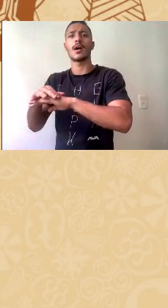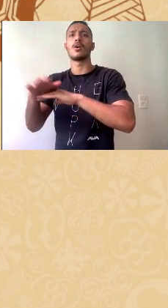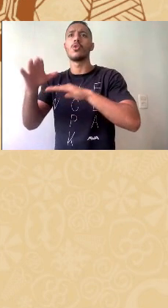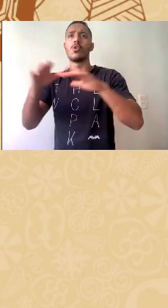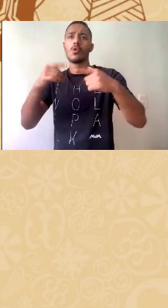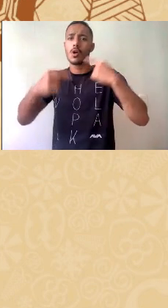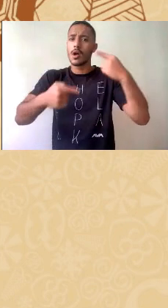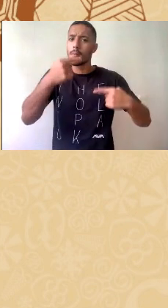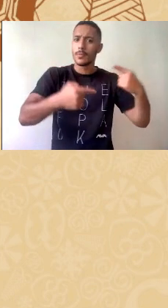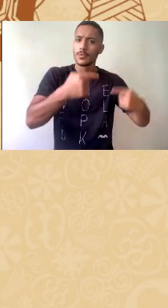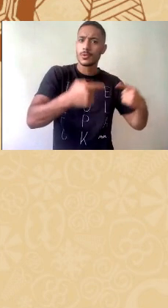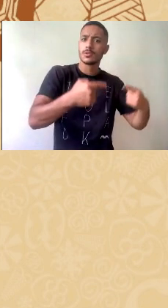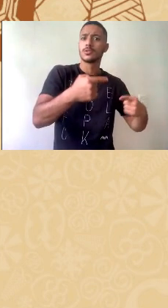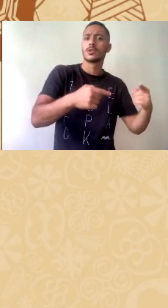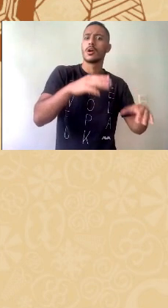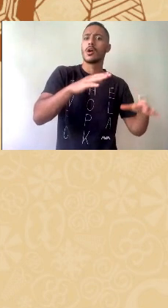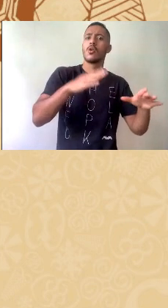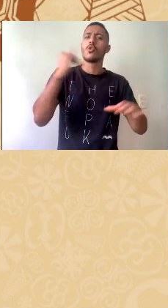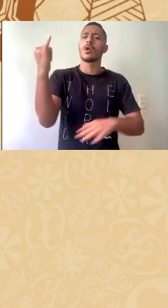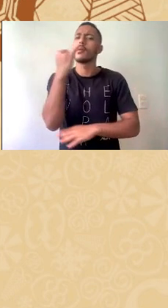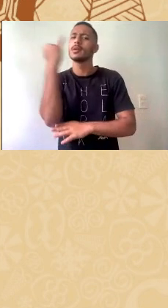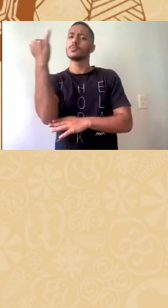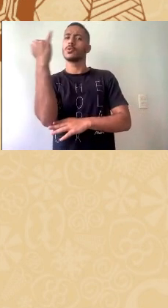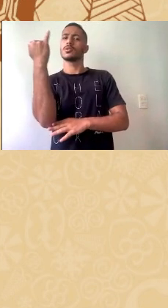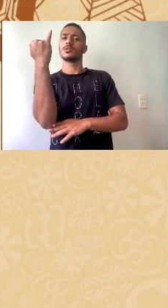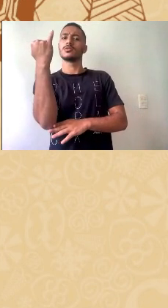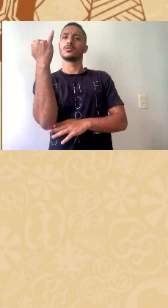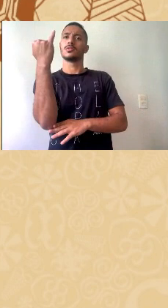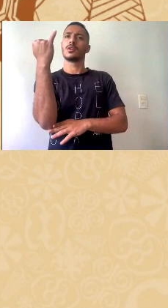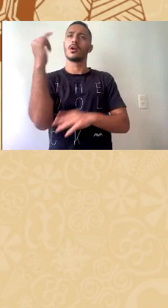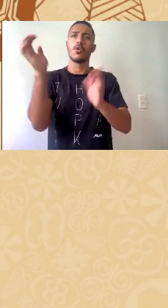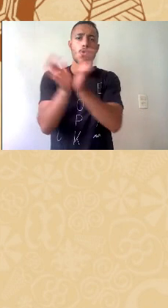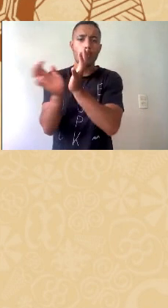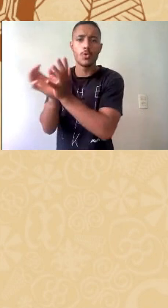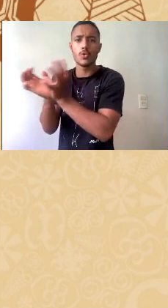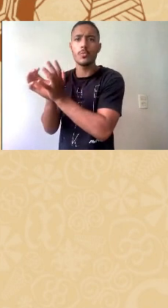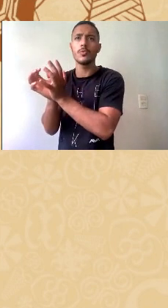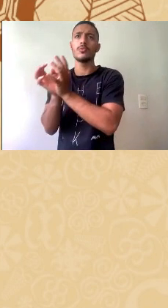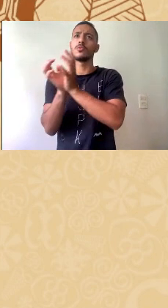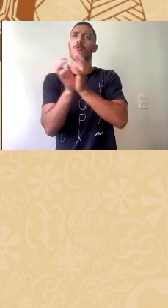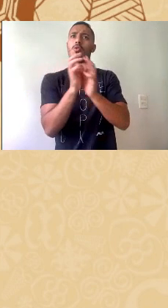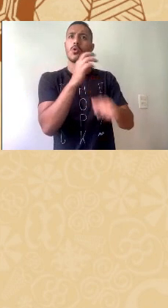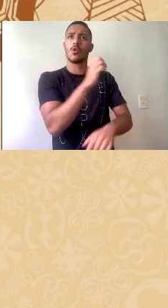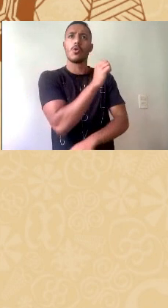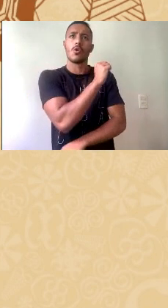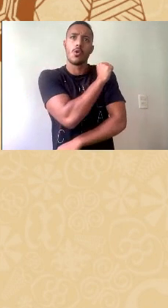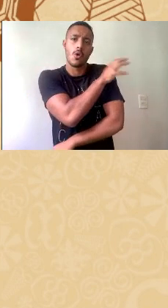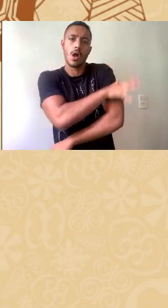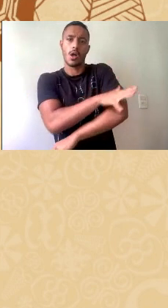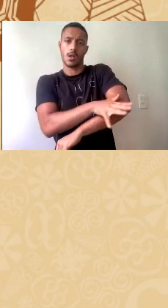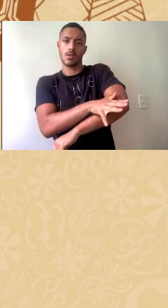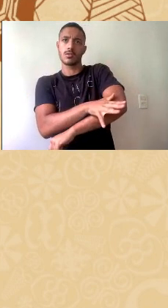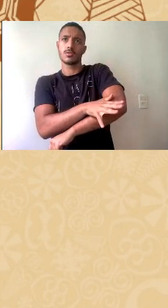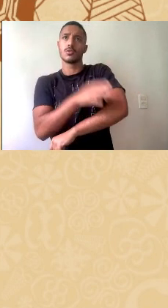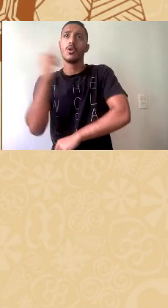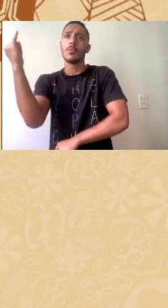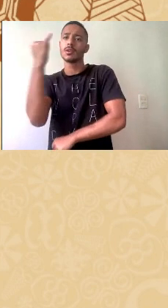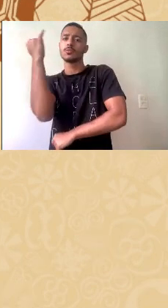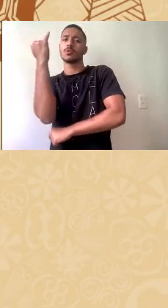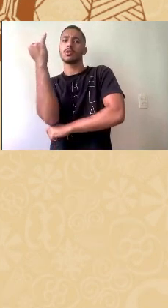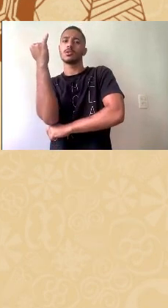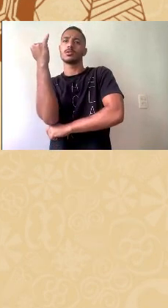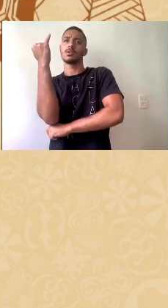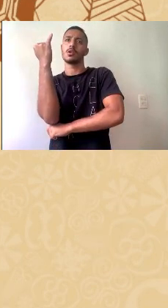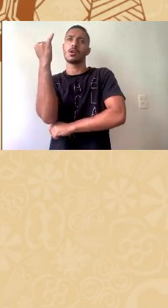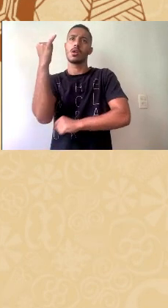é mais importante, classe ou raça? O que é mais importante? É gênero ou classe? Né? Isso vai aparecer na